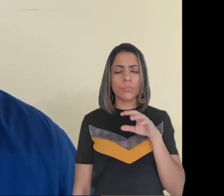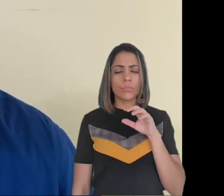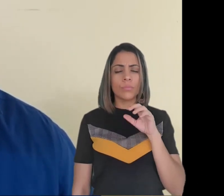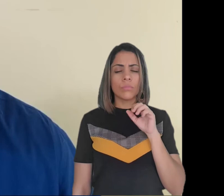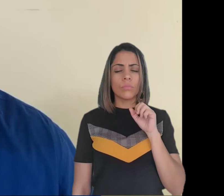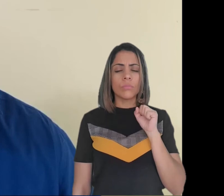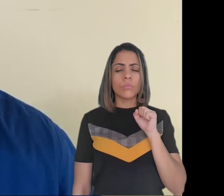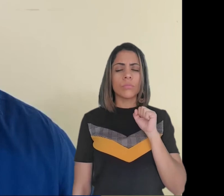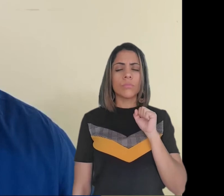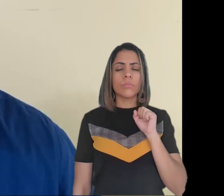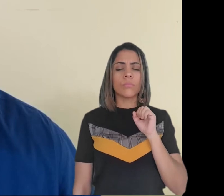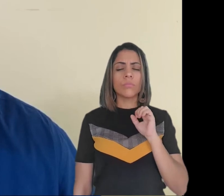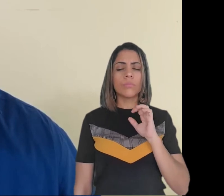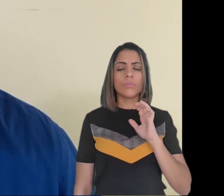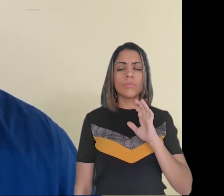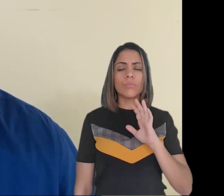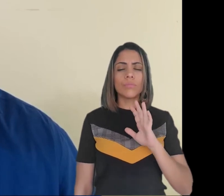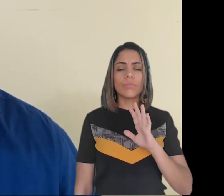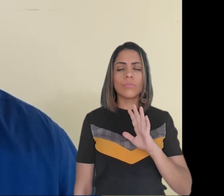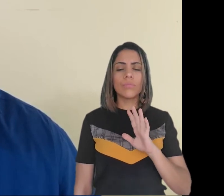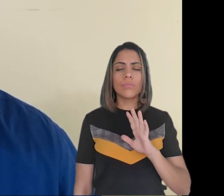sem pressa.